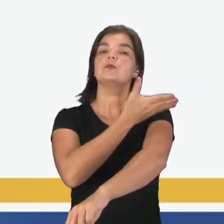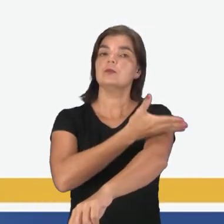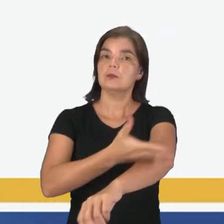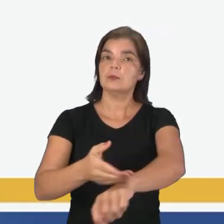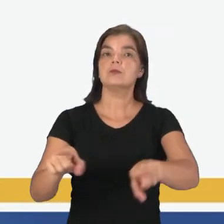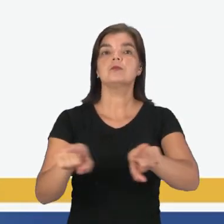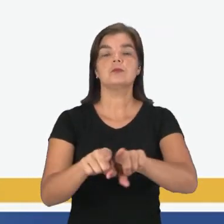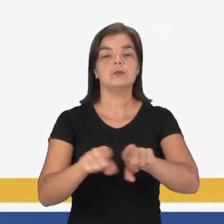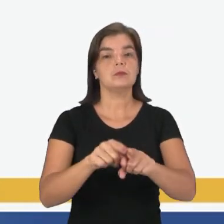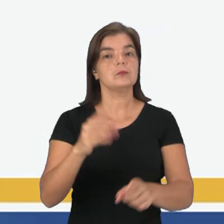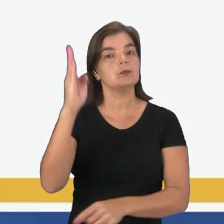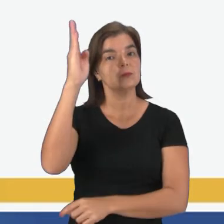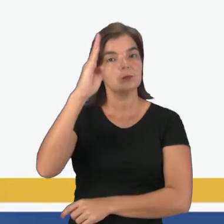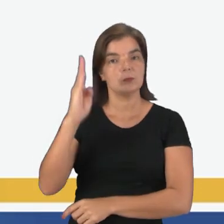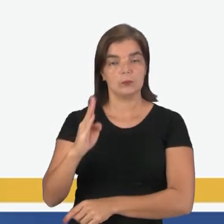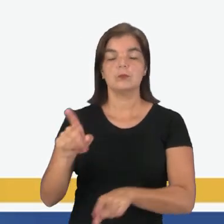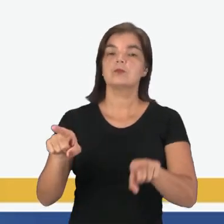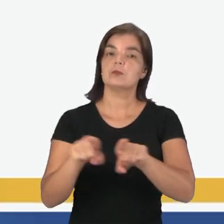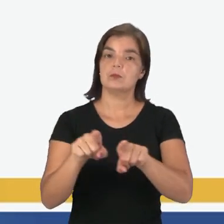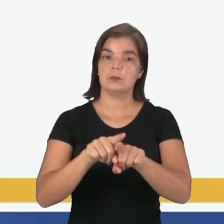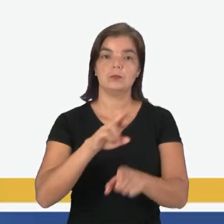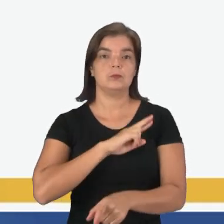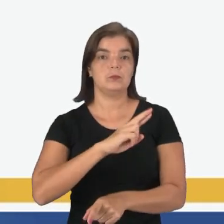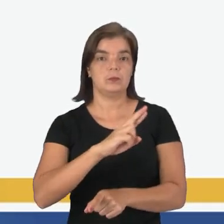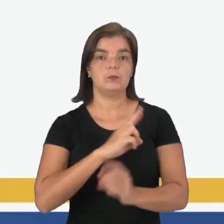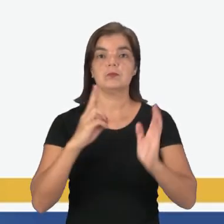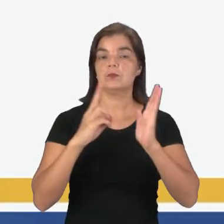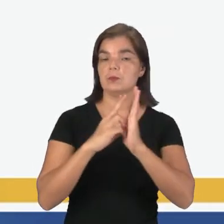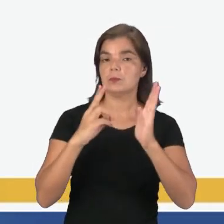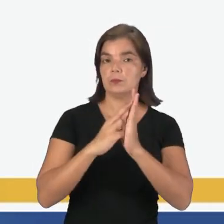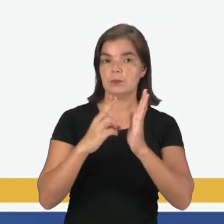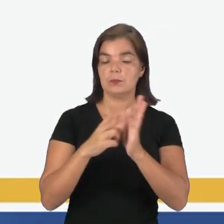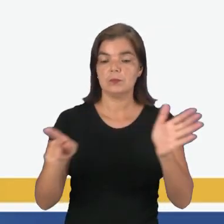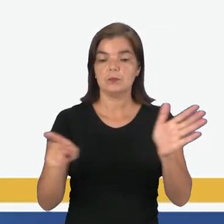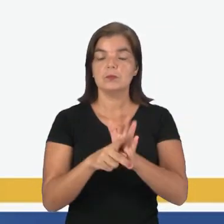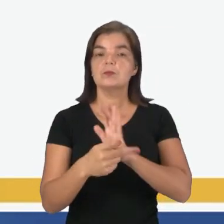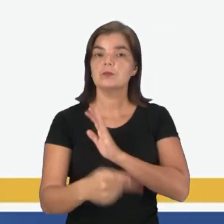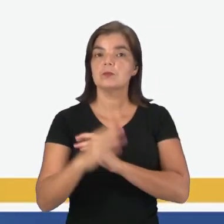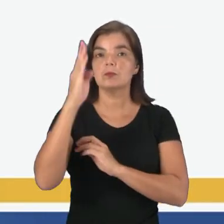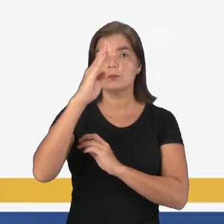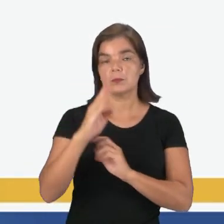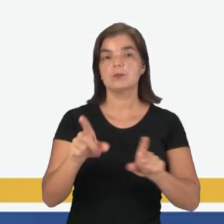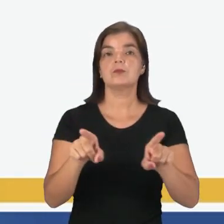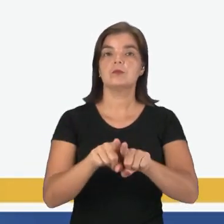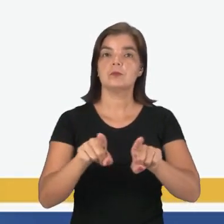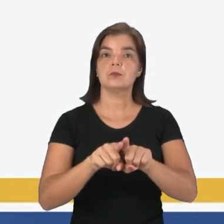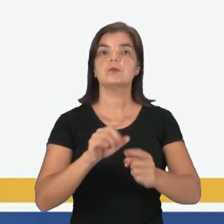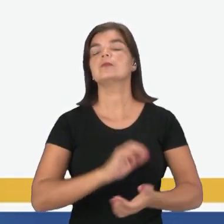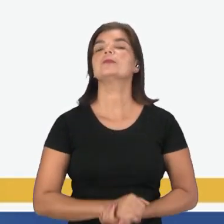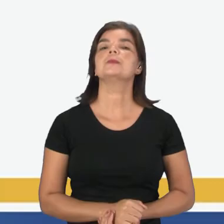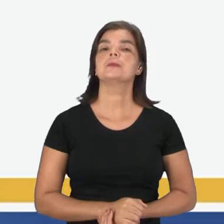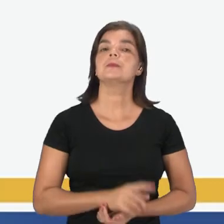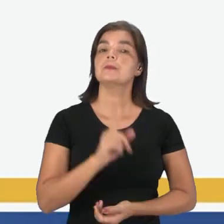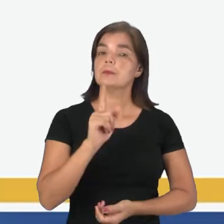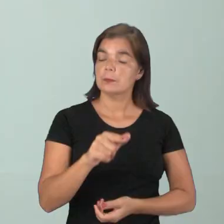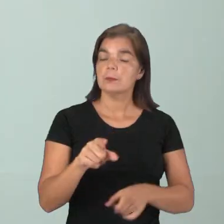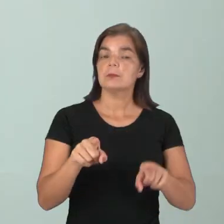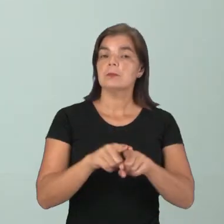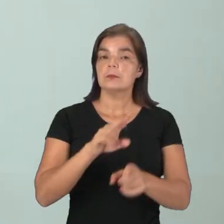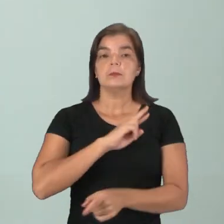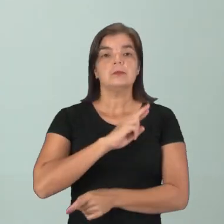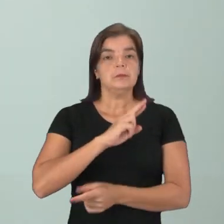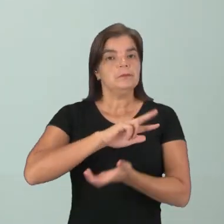tradições indígenas, né? Aqui no Brasil nós temos as religiões indígenas dos nossos povos, das nossas etnias. Então, elas